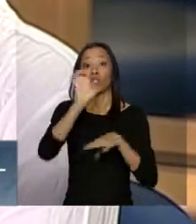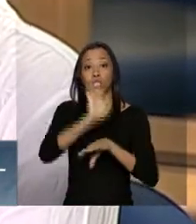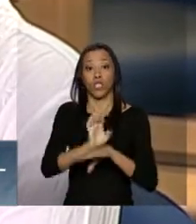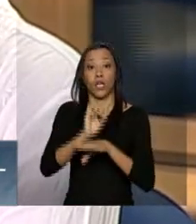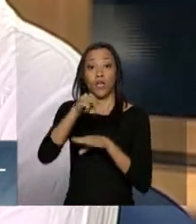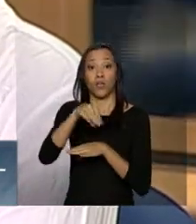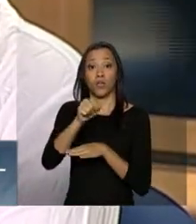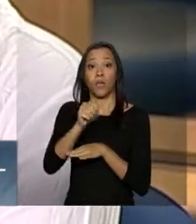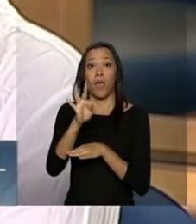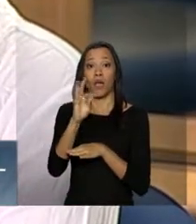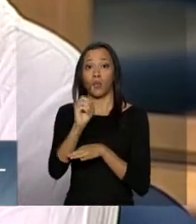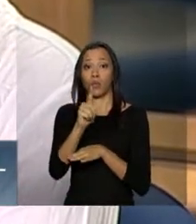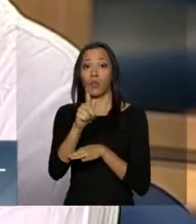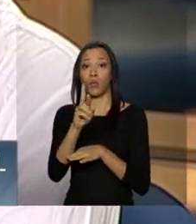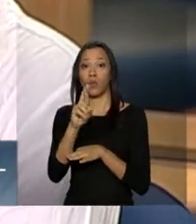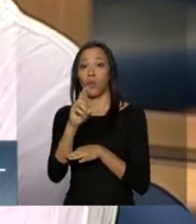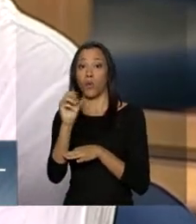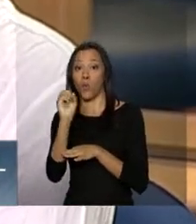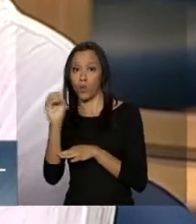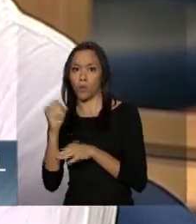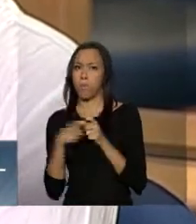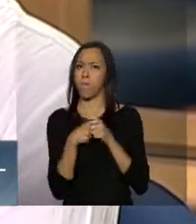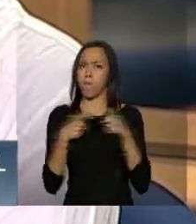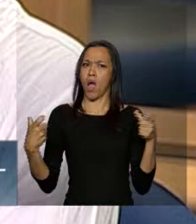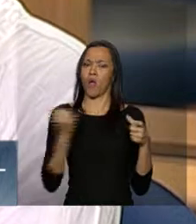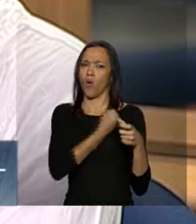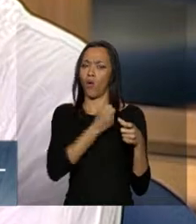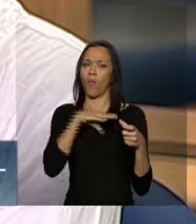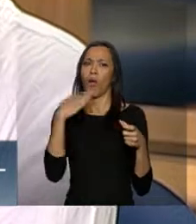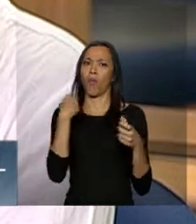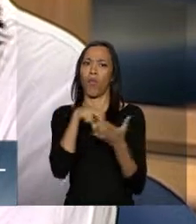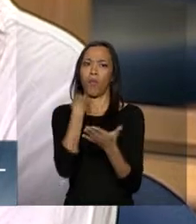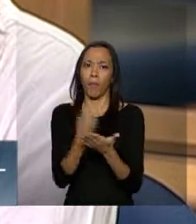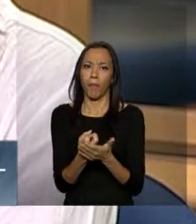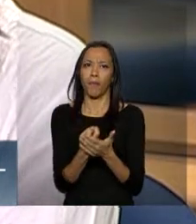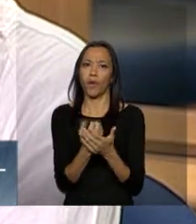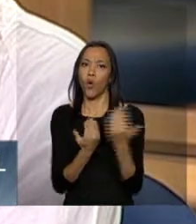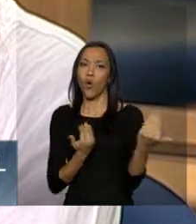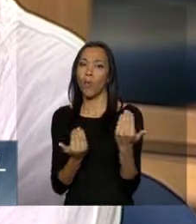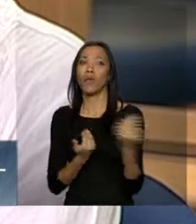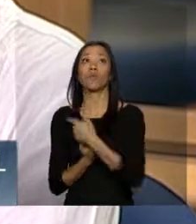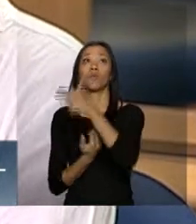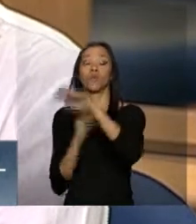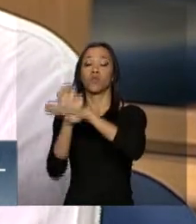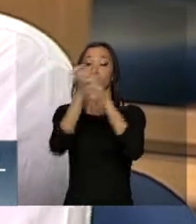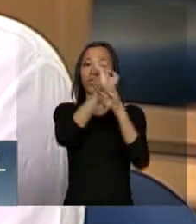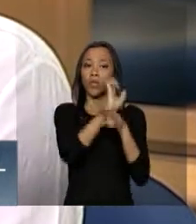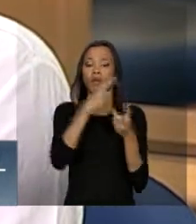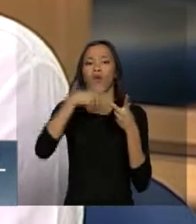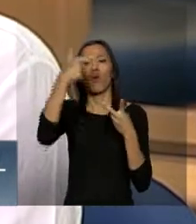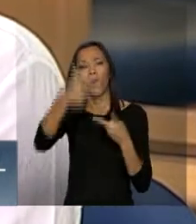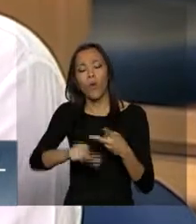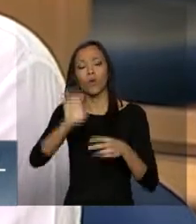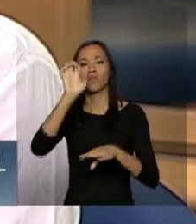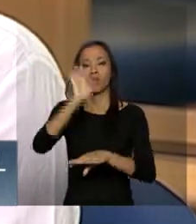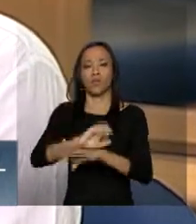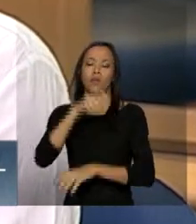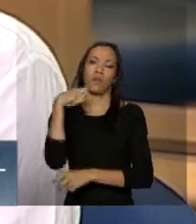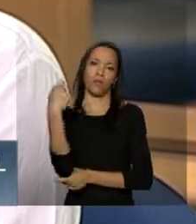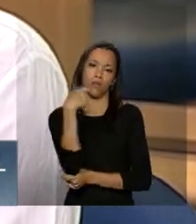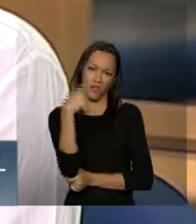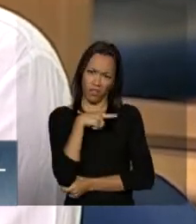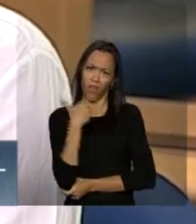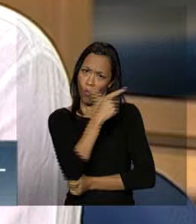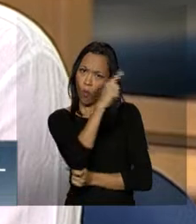maior do que todos os outros estados. E só mais uma dúvida é o seguinte, além do Rio Grande do Sul, eu queria saber se tem outros estados que